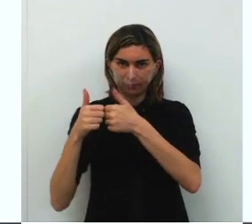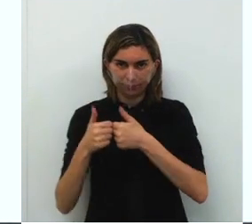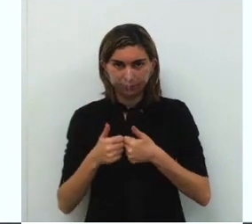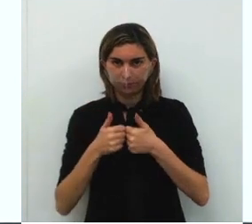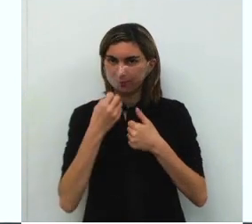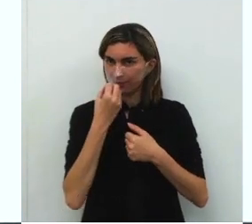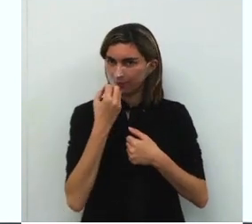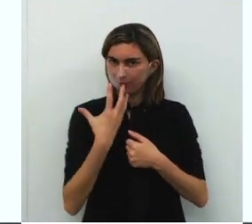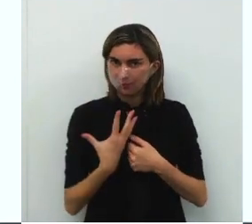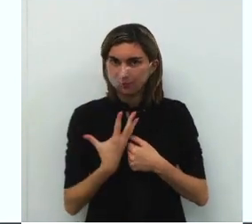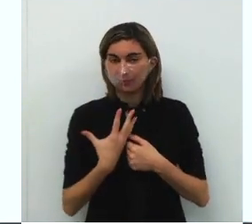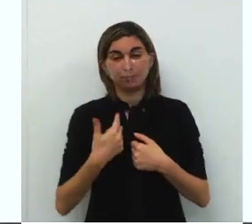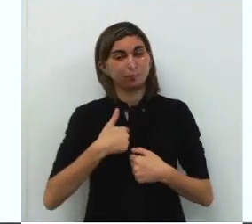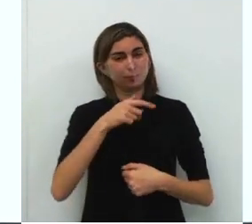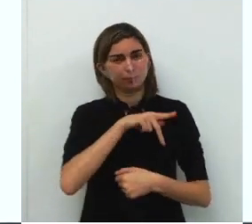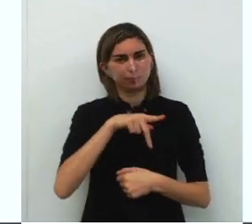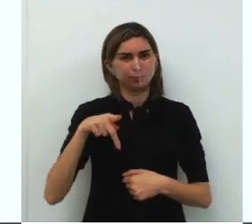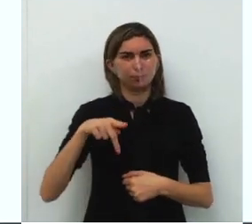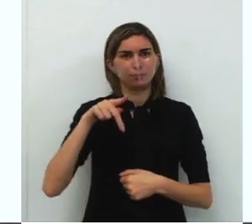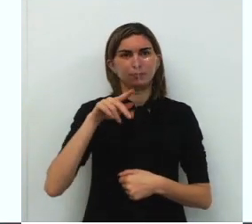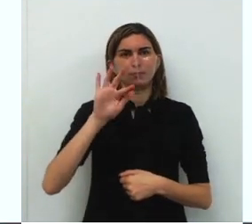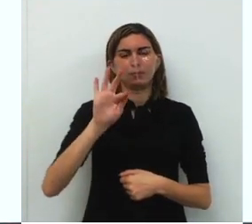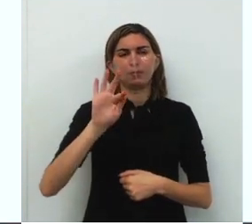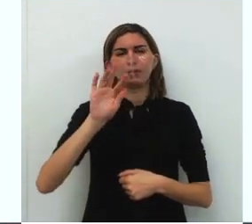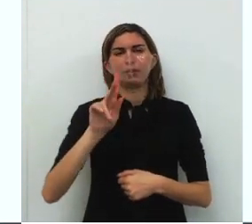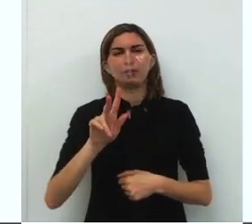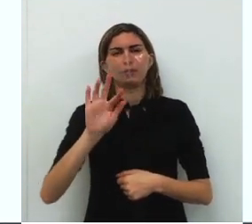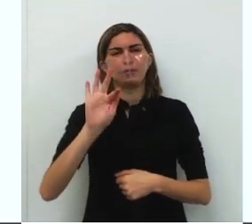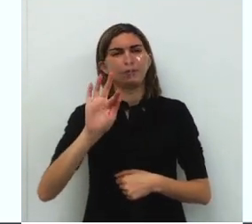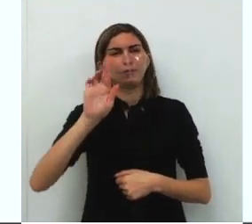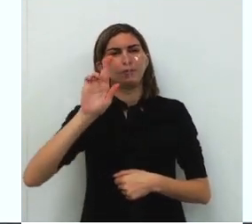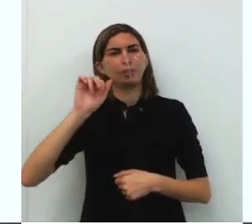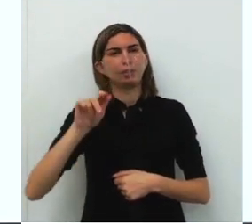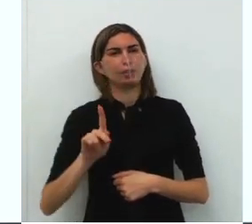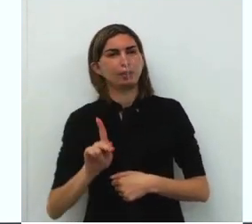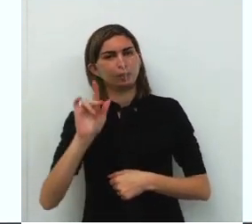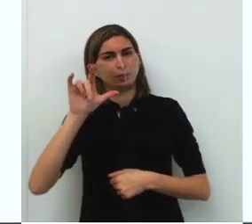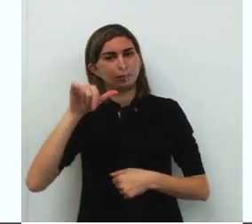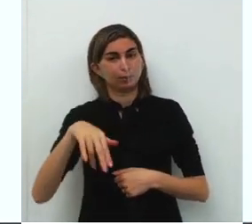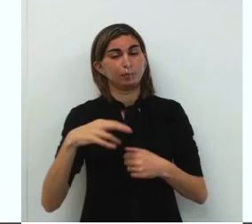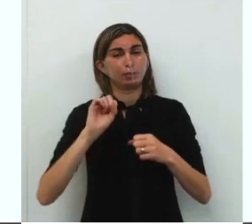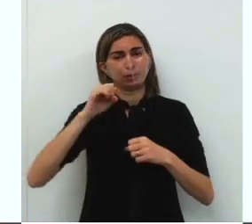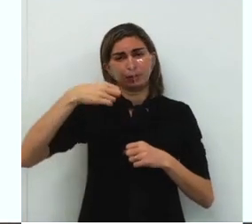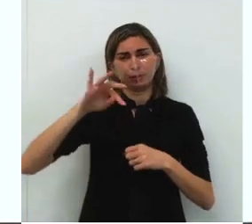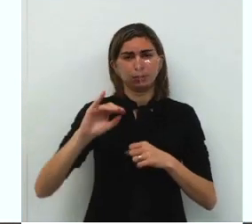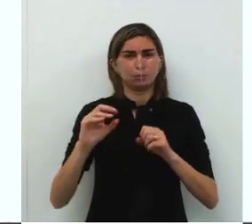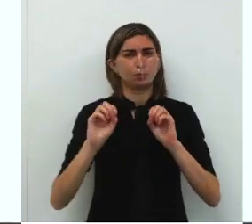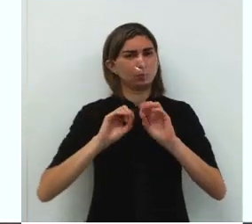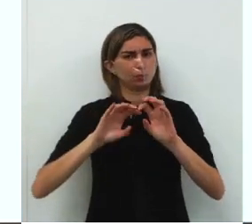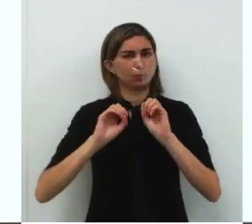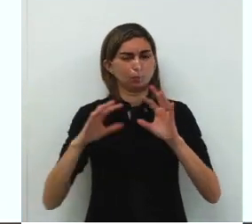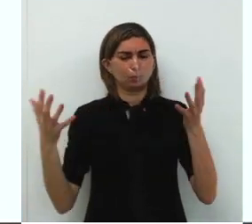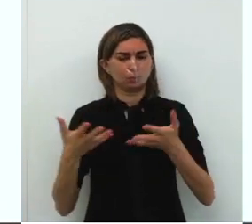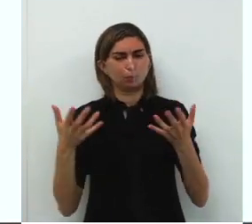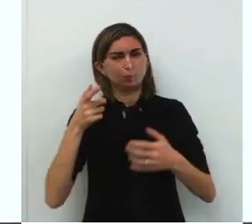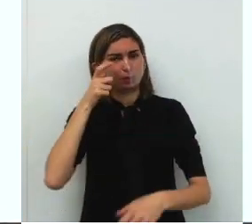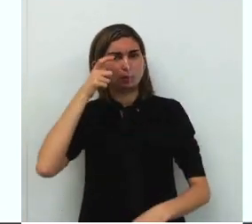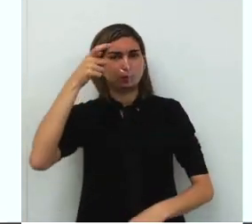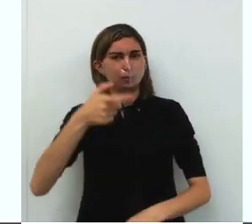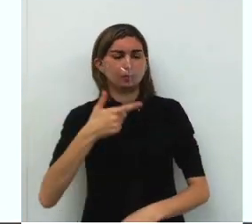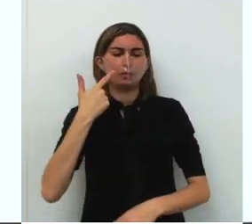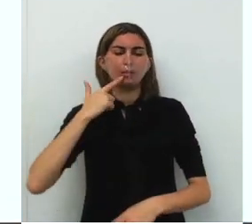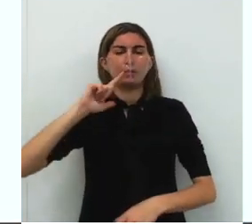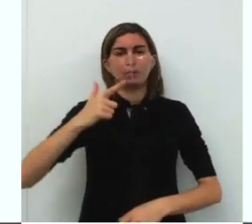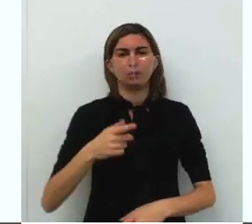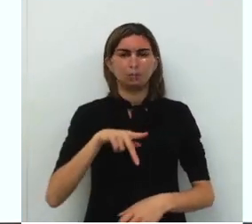Olá pessoal, tudo bom? Eu sou o professor Franklin Santos e vou ministrar hoje uma aula muito interessante de